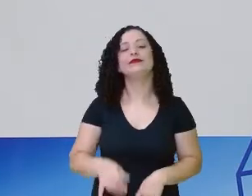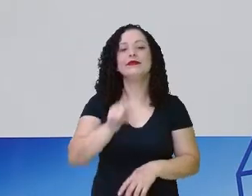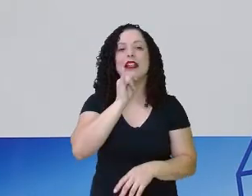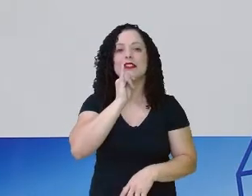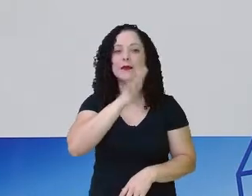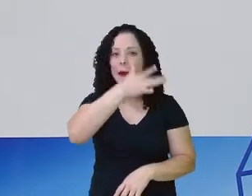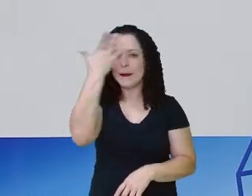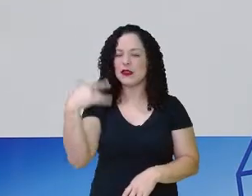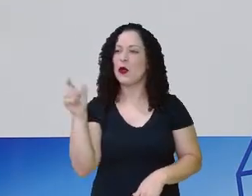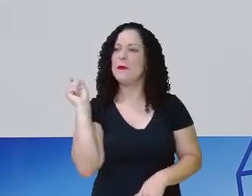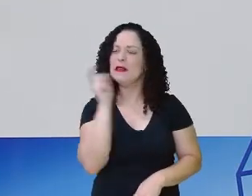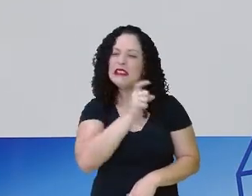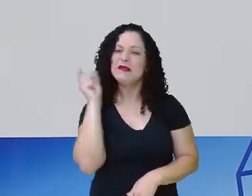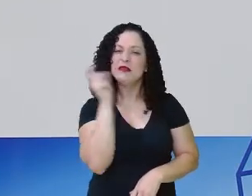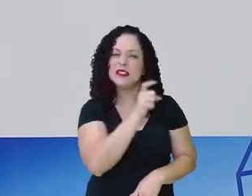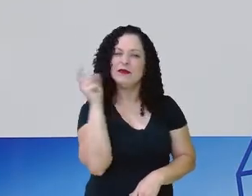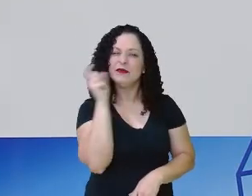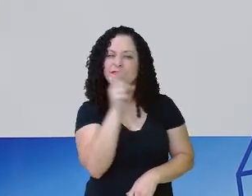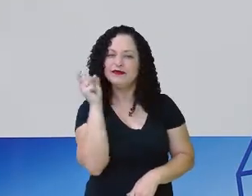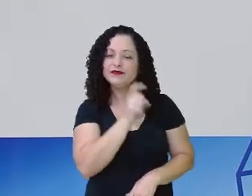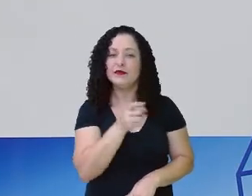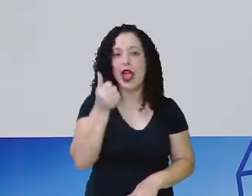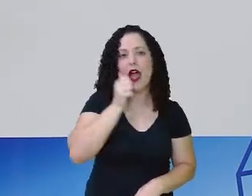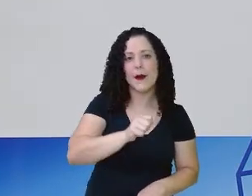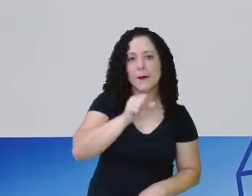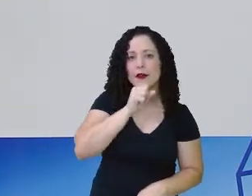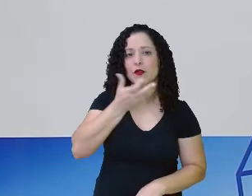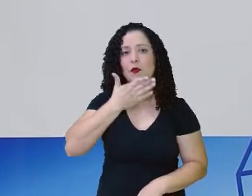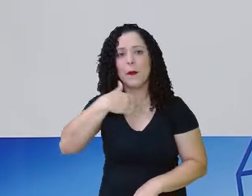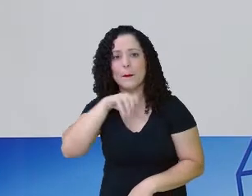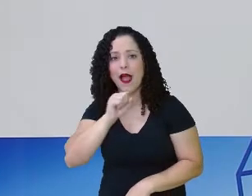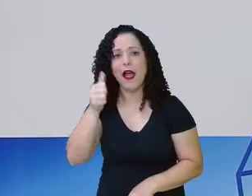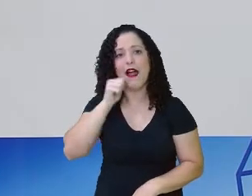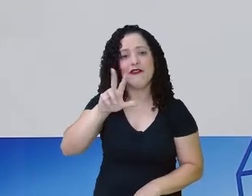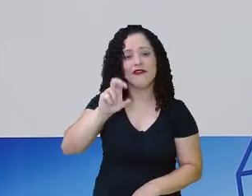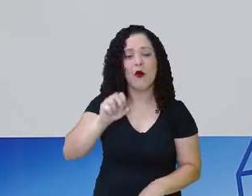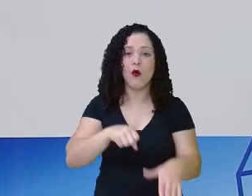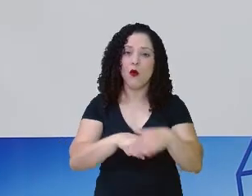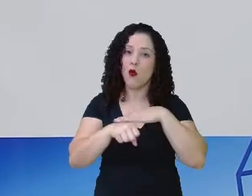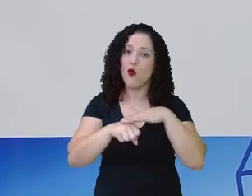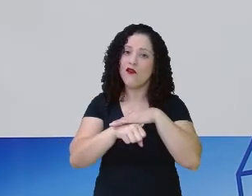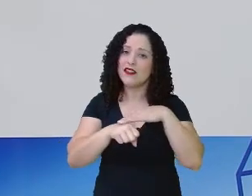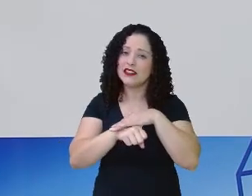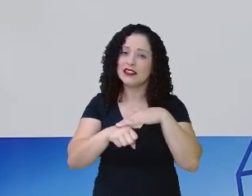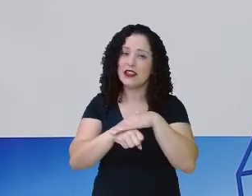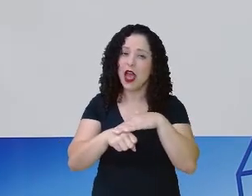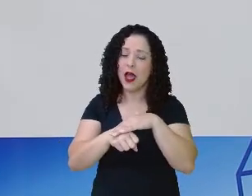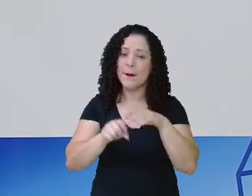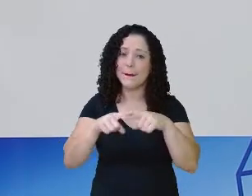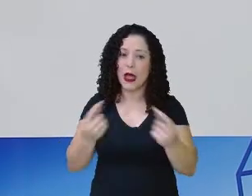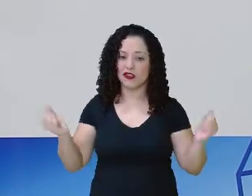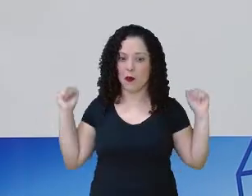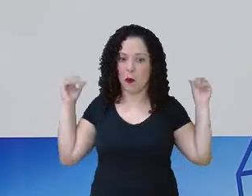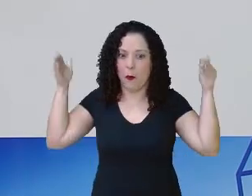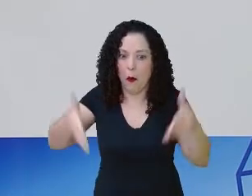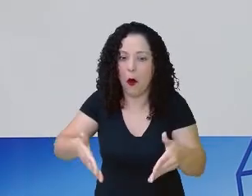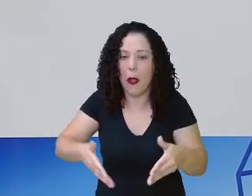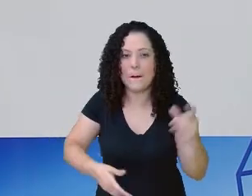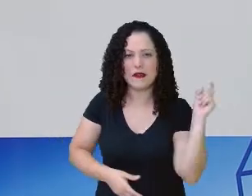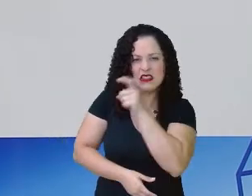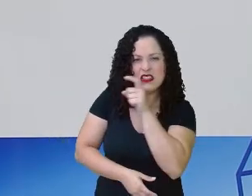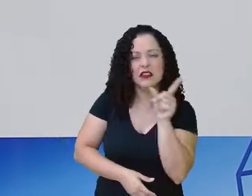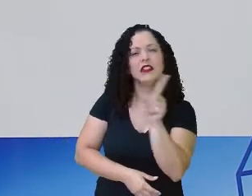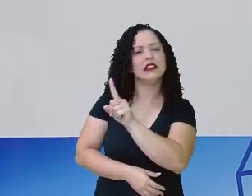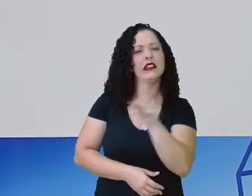mentindo muito, e o pai, a mãe, a avó, quer conversar sobre o assunto, mas não quer chegar diretamente no tema mentira.